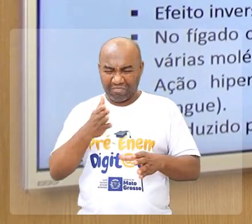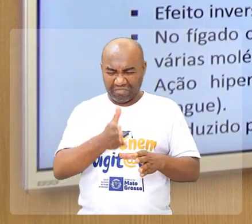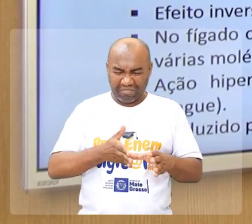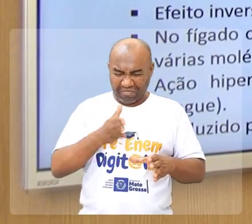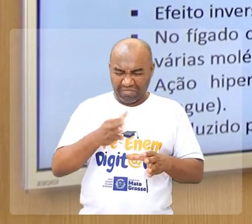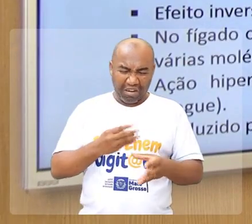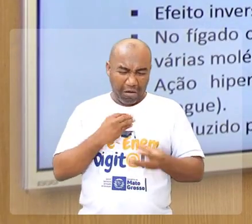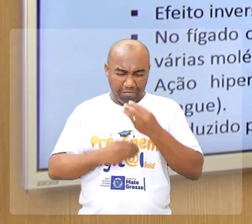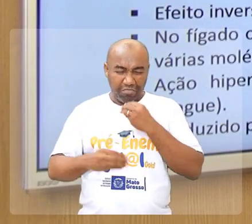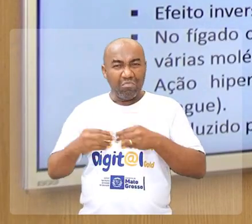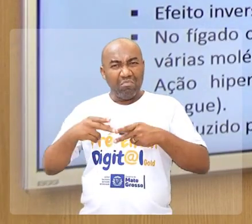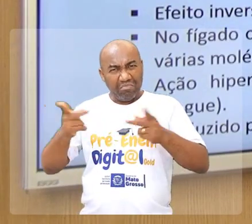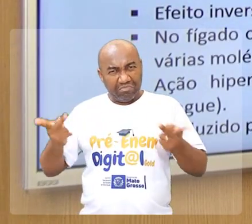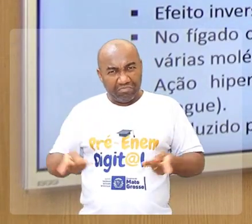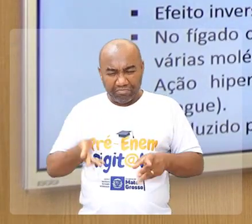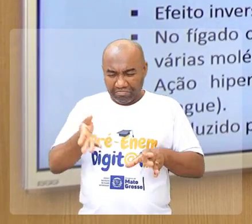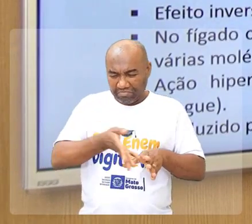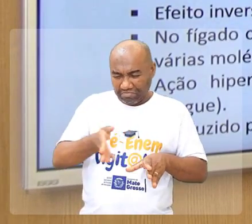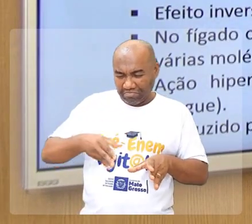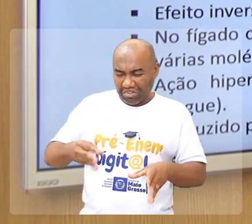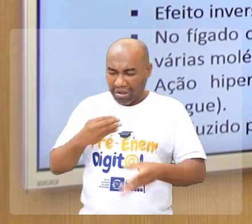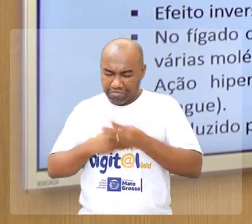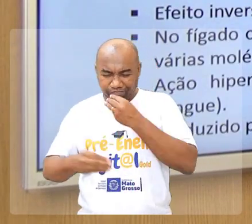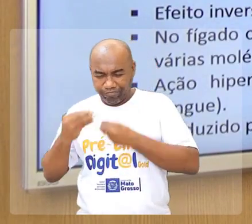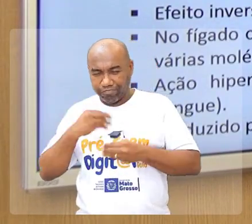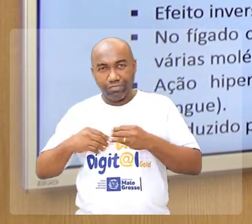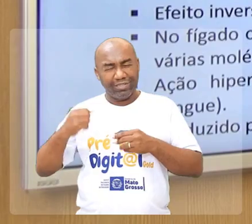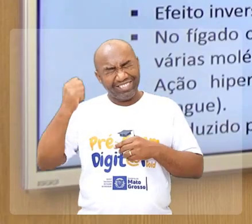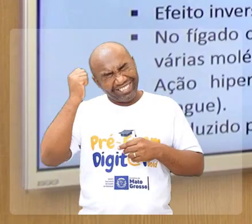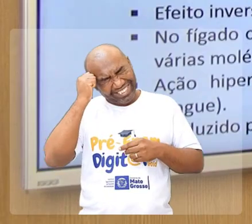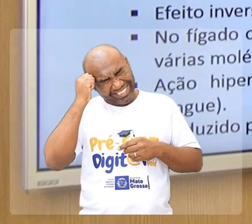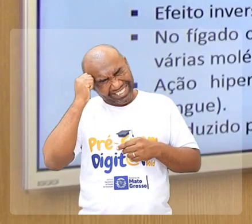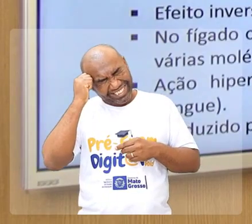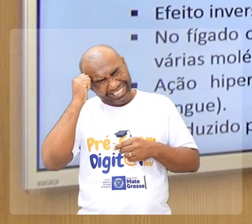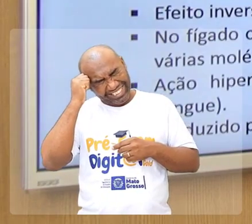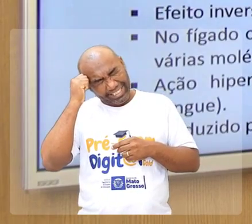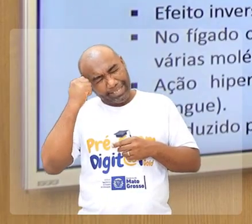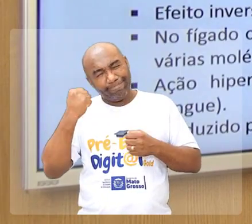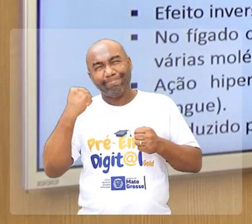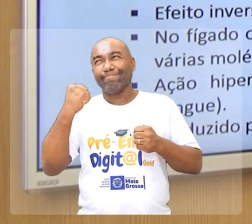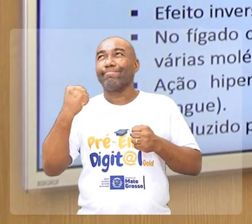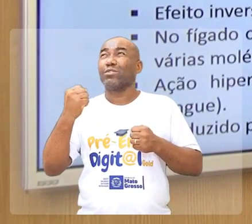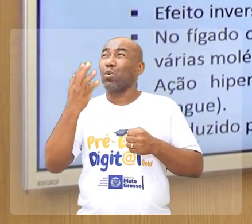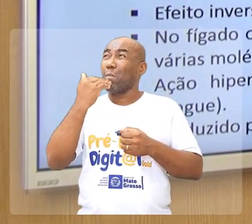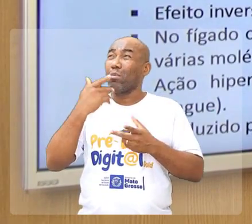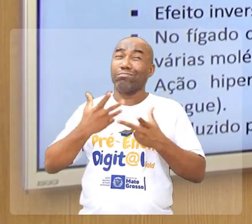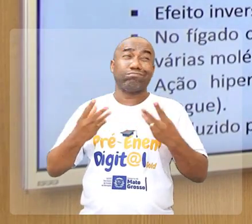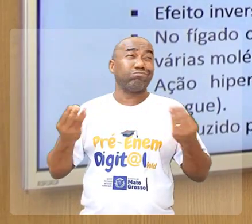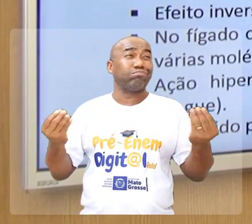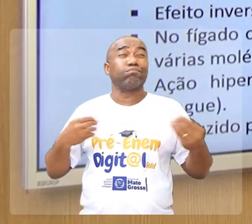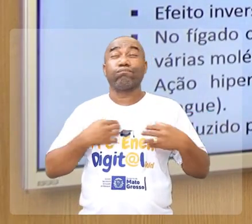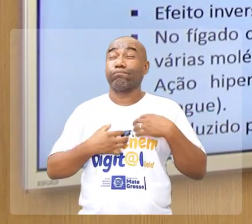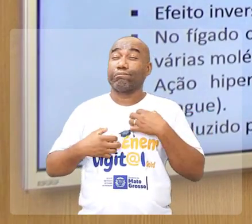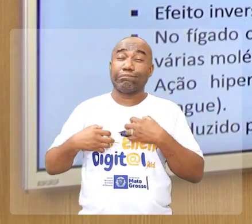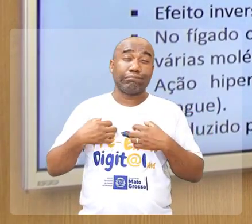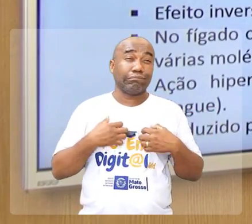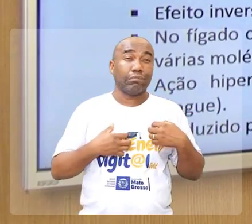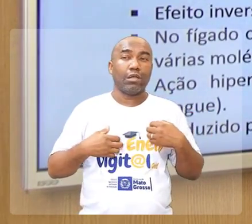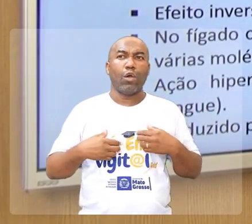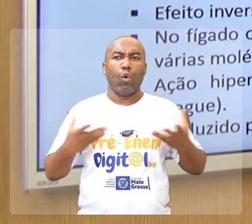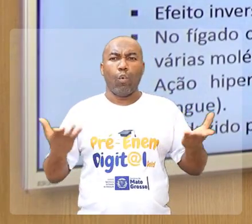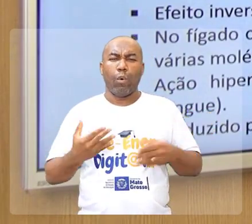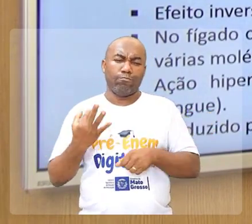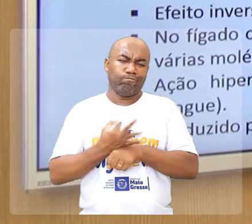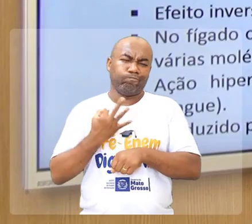fatias e fatias de pizza, aí, de repente, pesou a sua consciência. Aí você fala, ai, comi demais ontem, então hoje eu vou